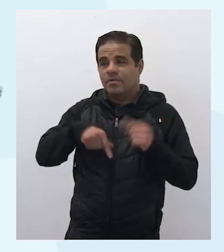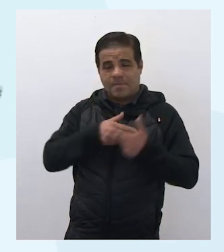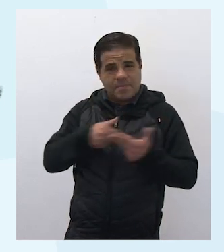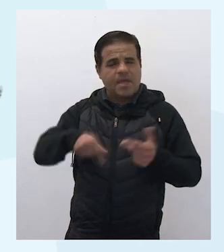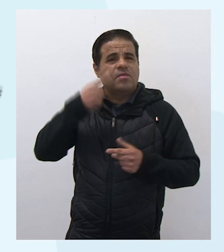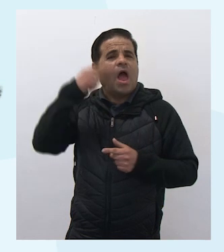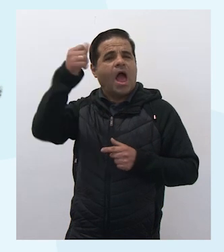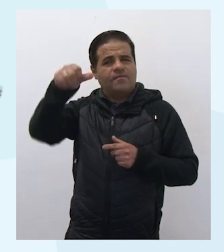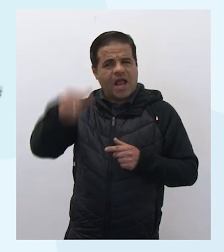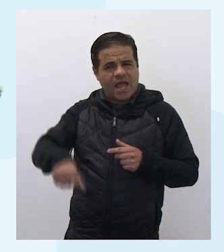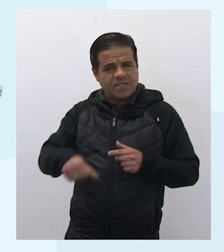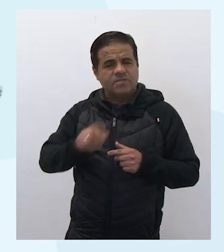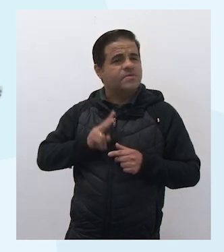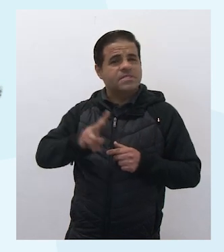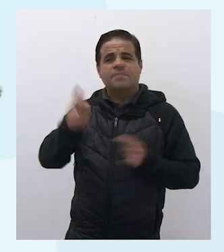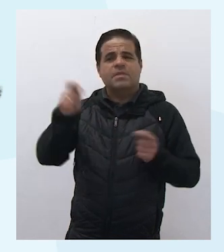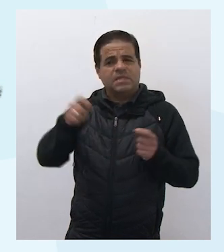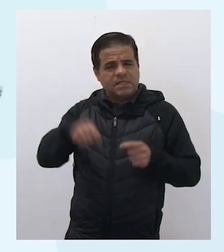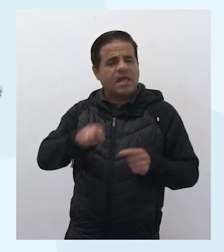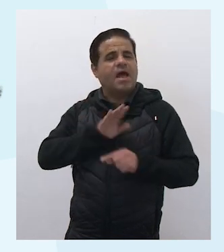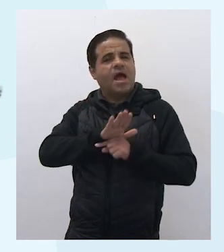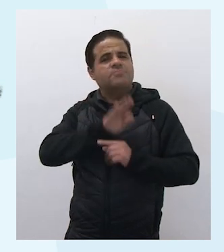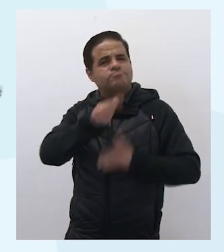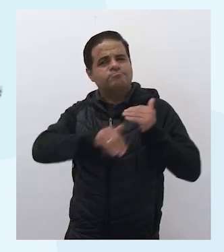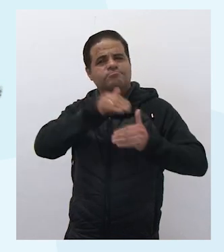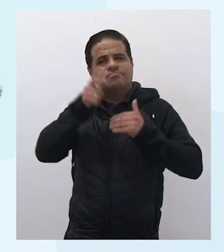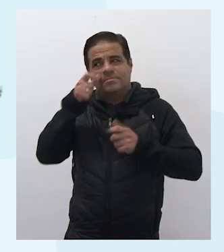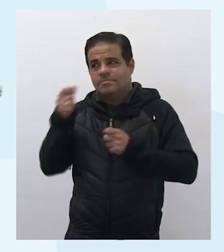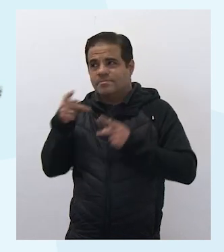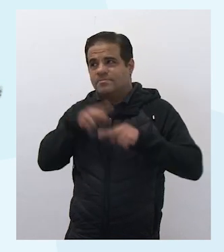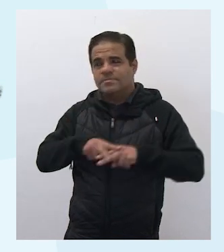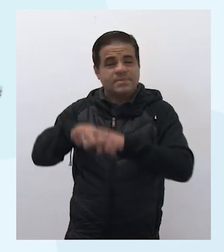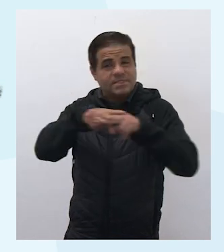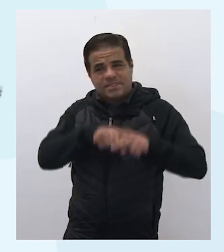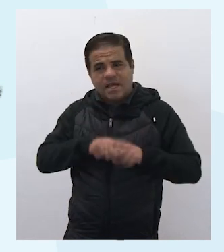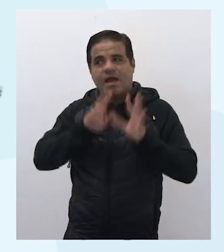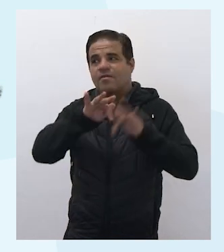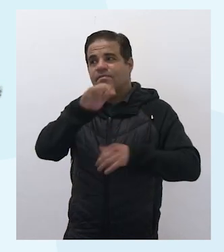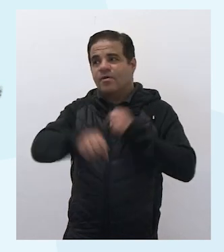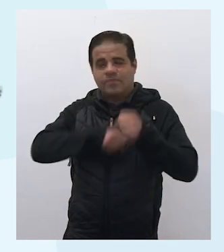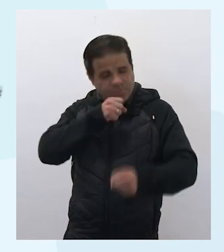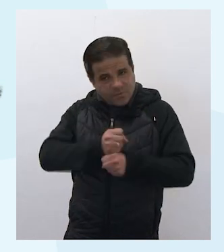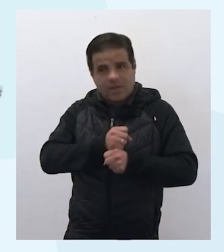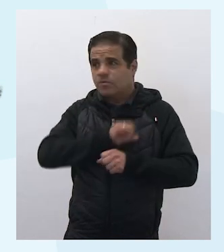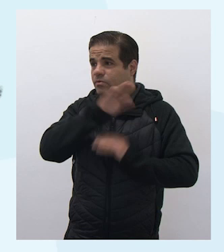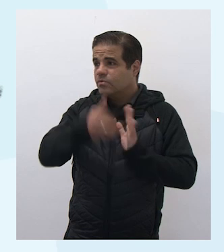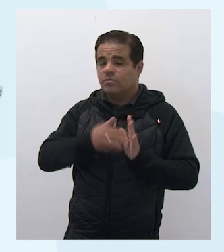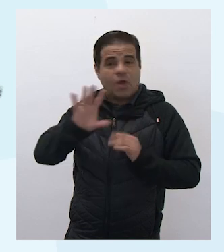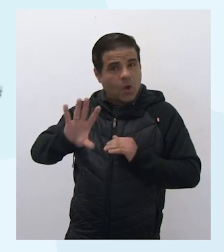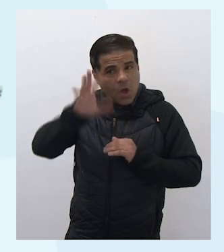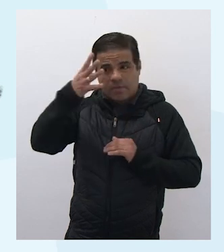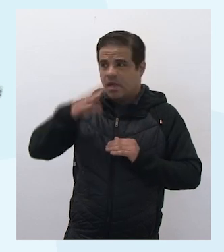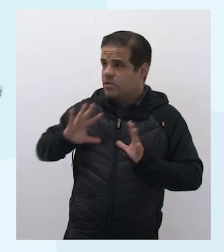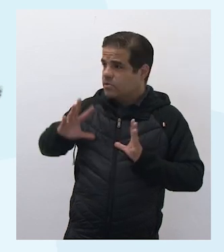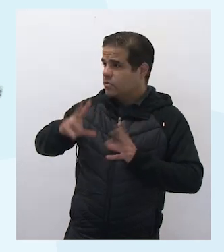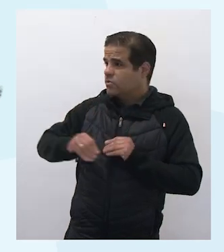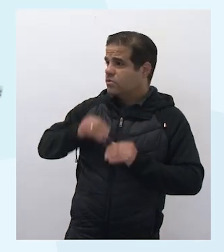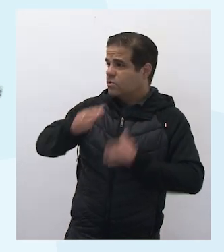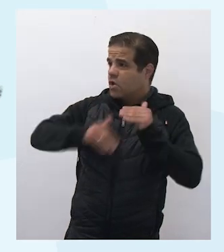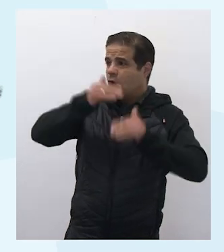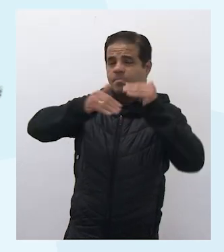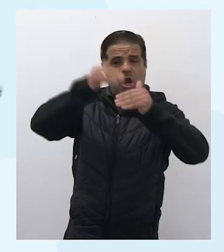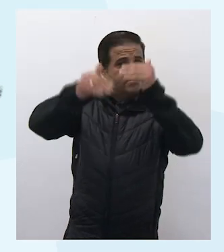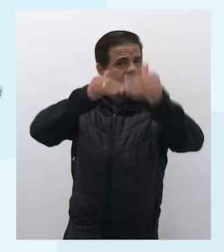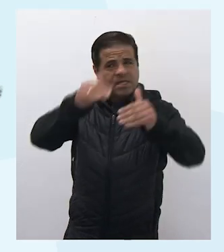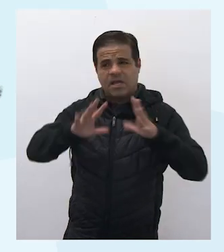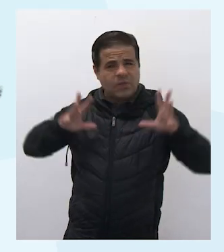e tal. E sempre funciona muito bem para a gente revisitar depois, lá no final do ano, tudo o que aconteceu. Porque quando a gente está ali no processo, a gente não